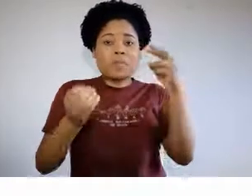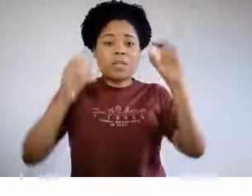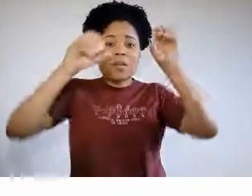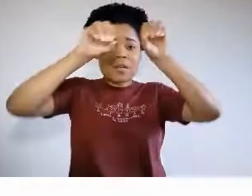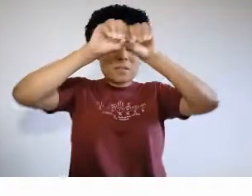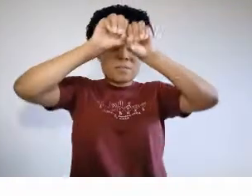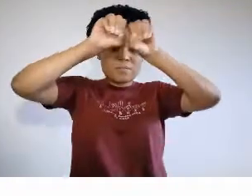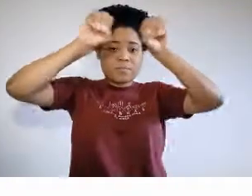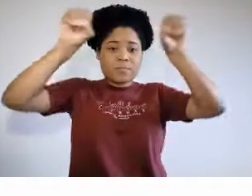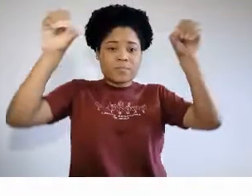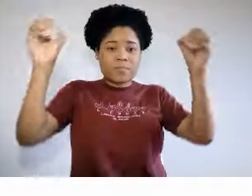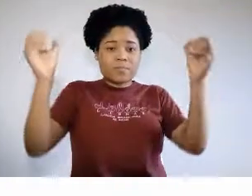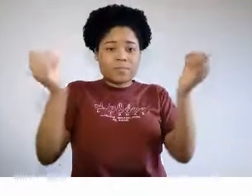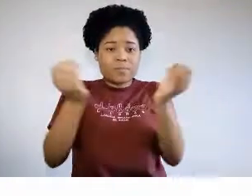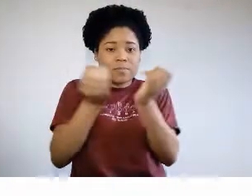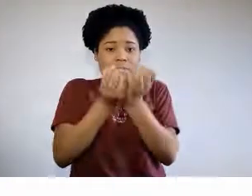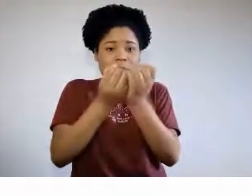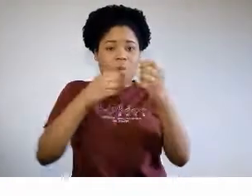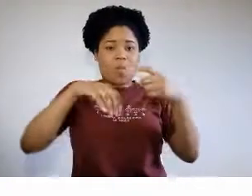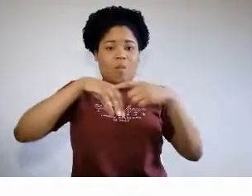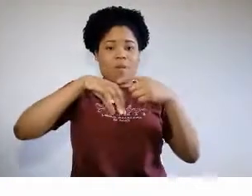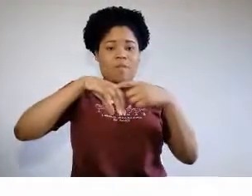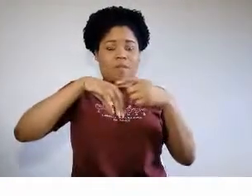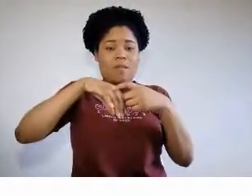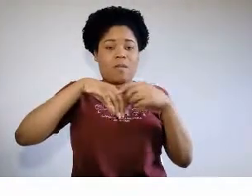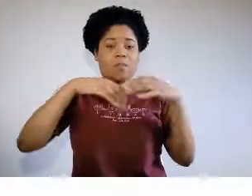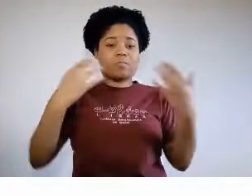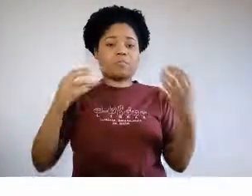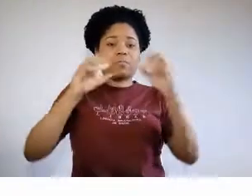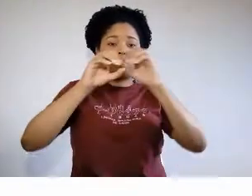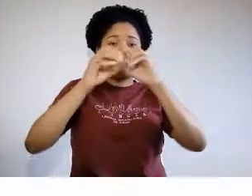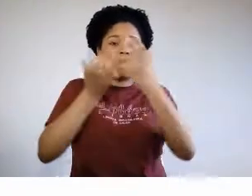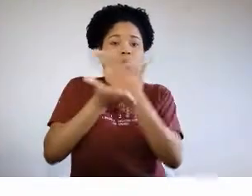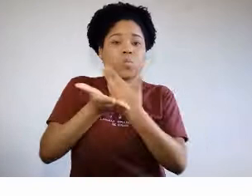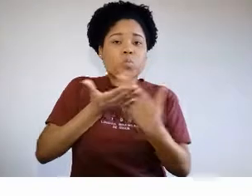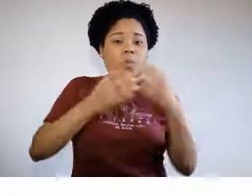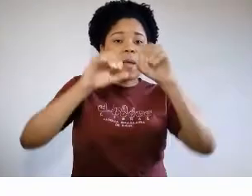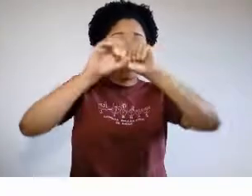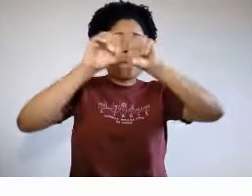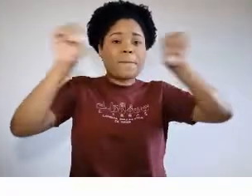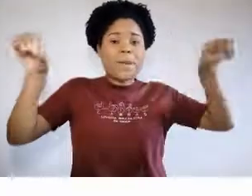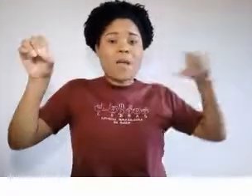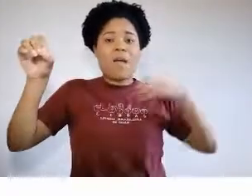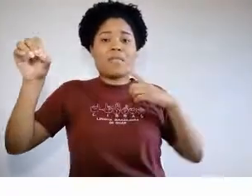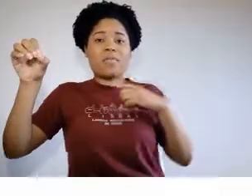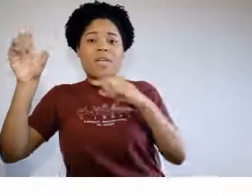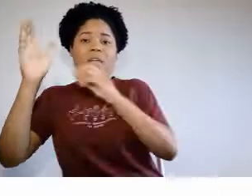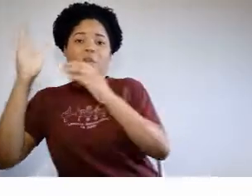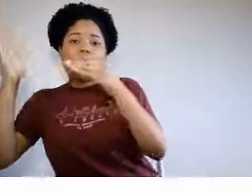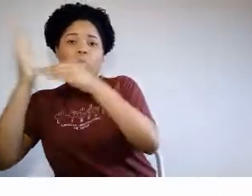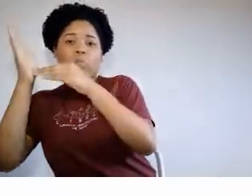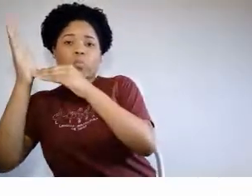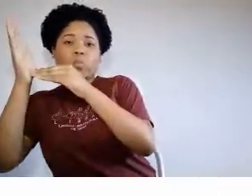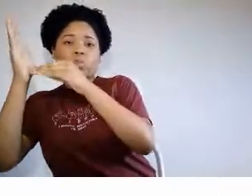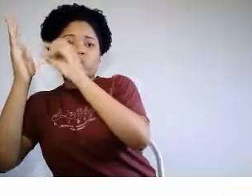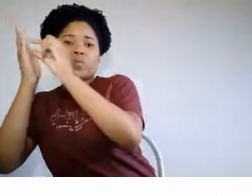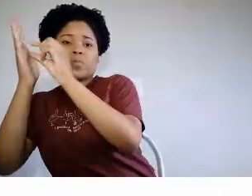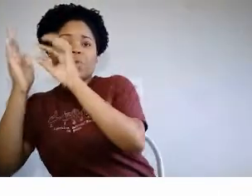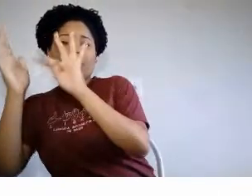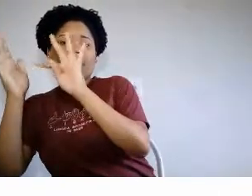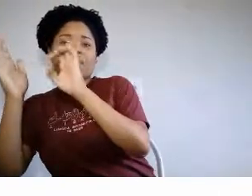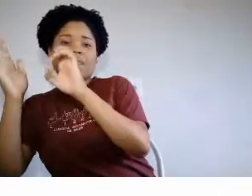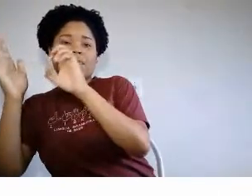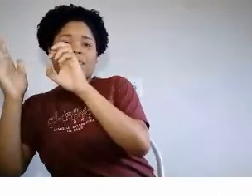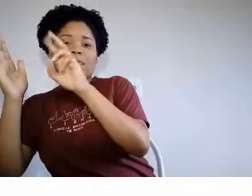ponta, observe que se transforma num anel. Então, na topologia em barra, eu tenho esse dispositivo, que é chamado